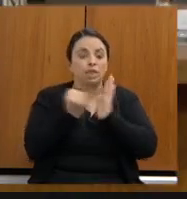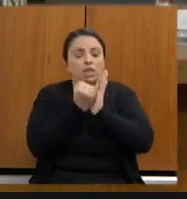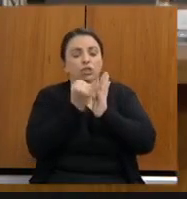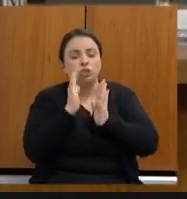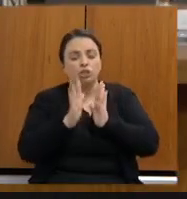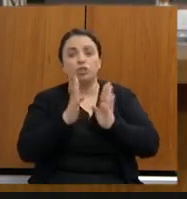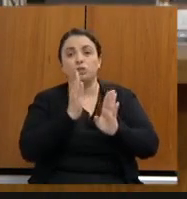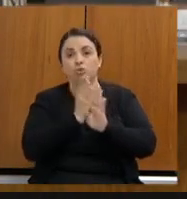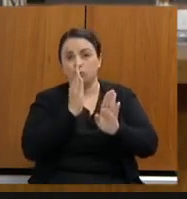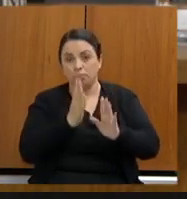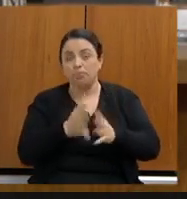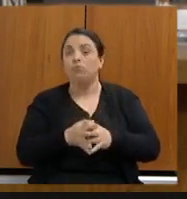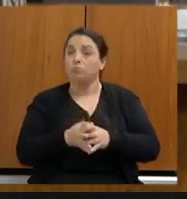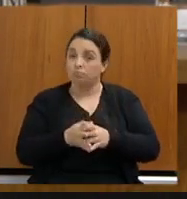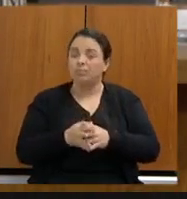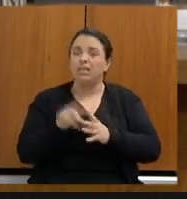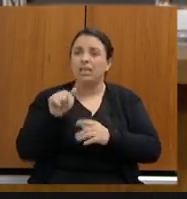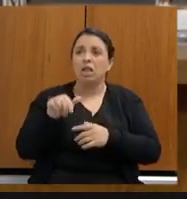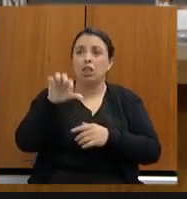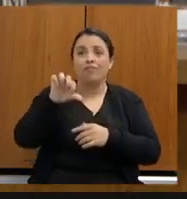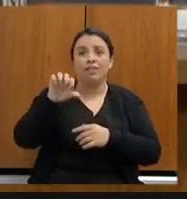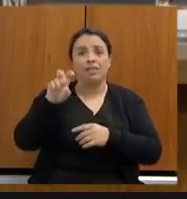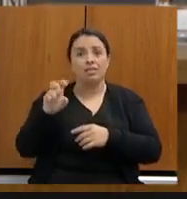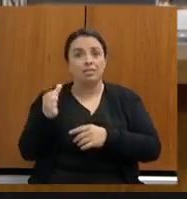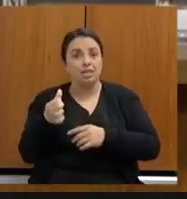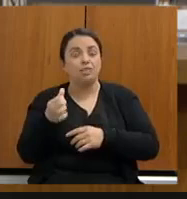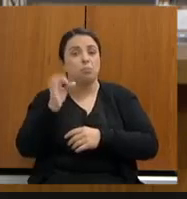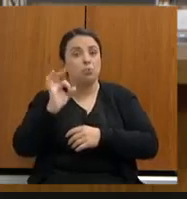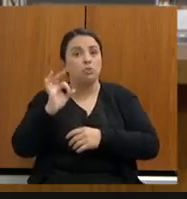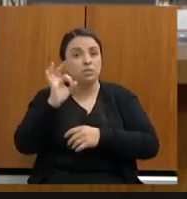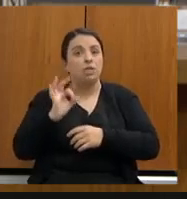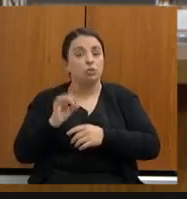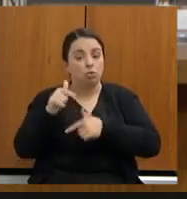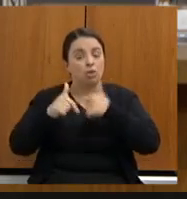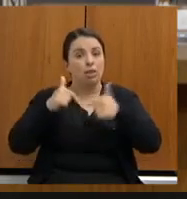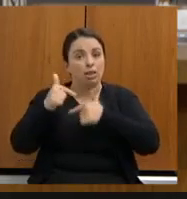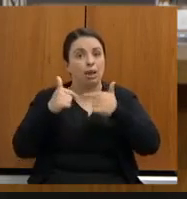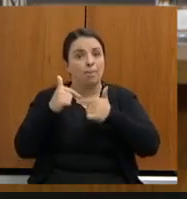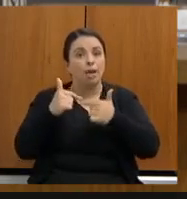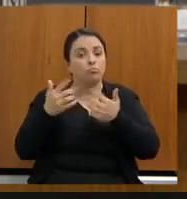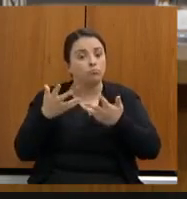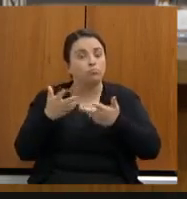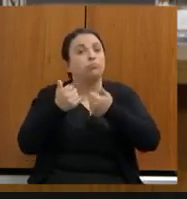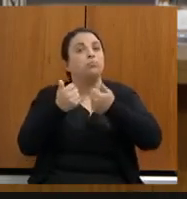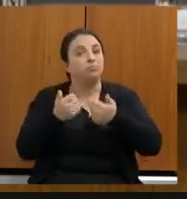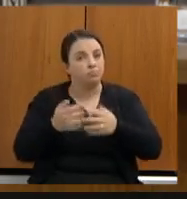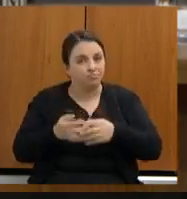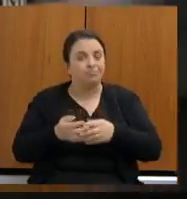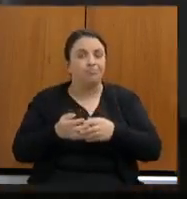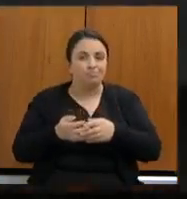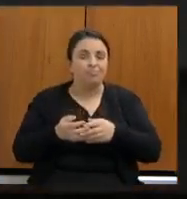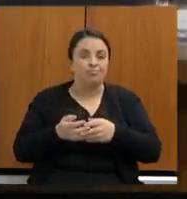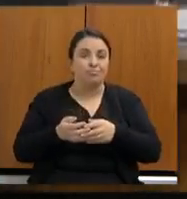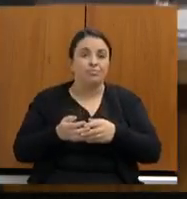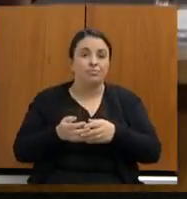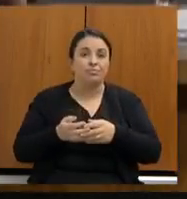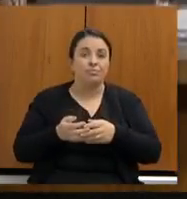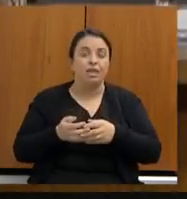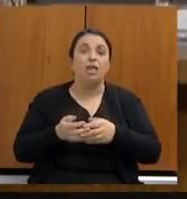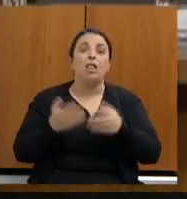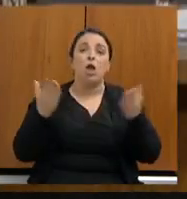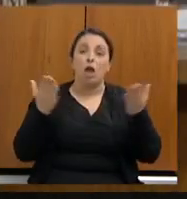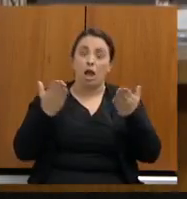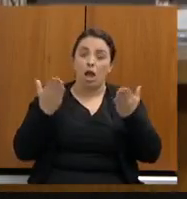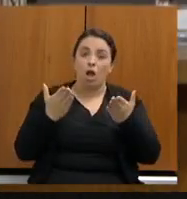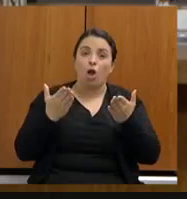eficiência Lembrando que até agora nós investigamos aproximadamente quarenta por cento de todo o rejeito Então